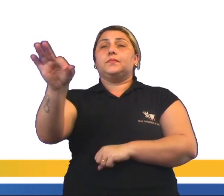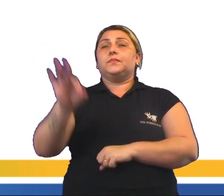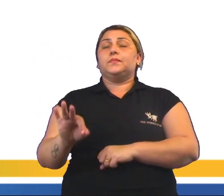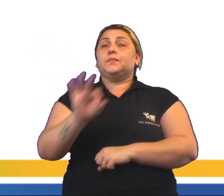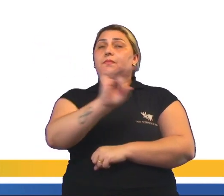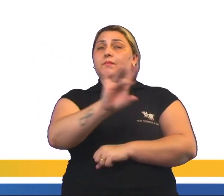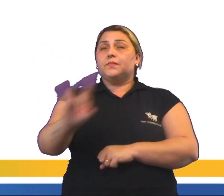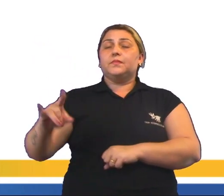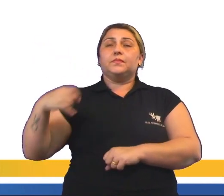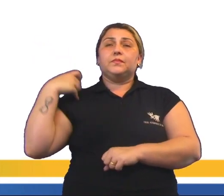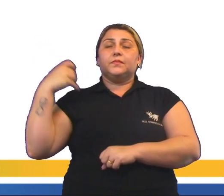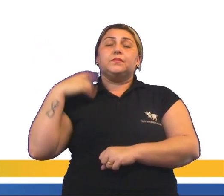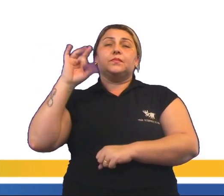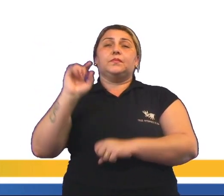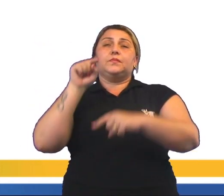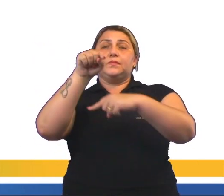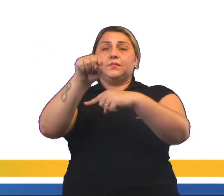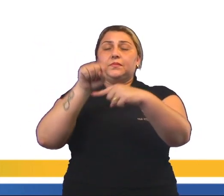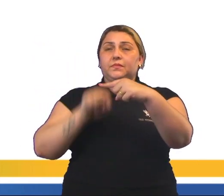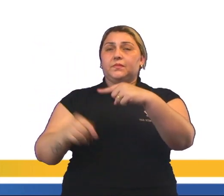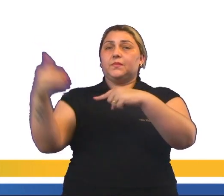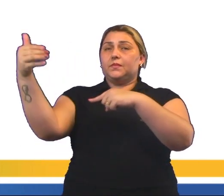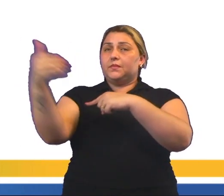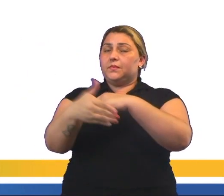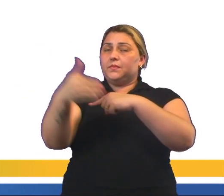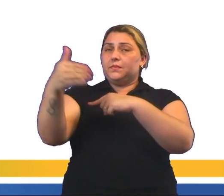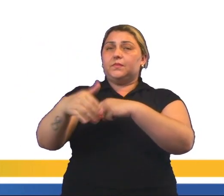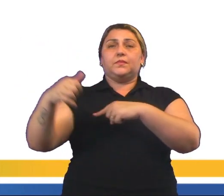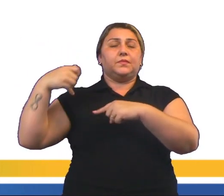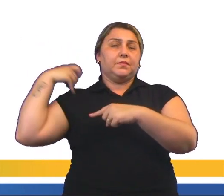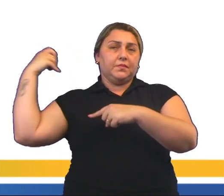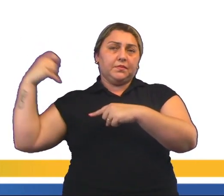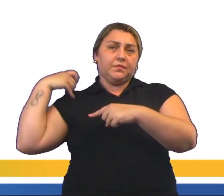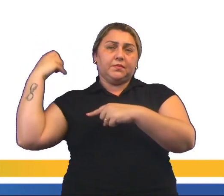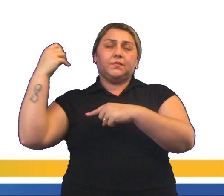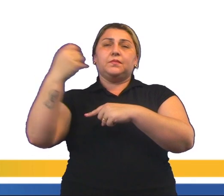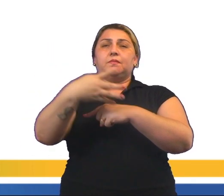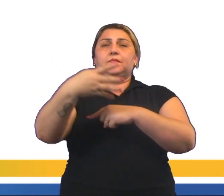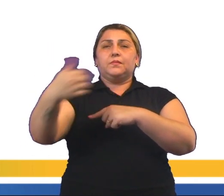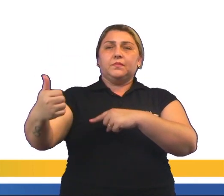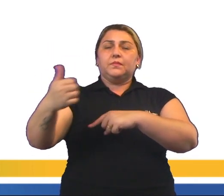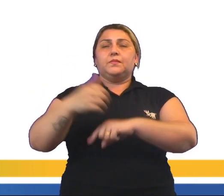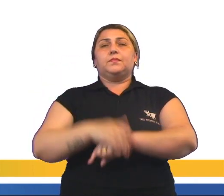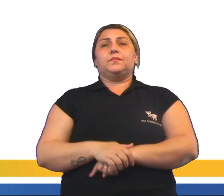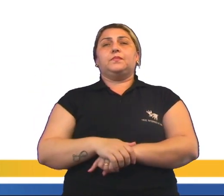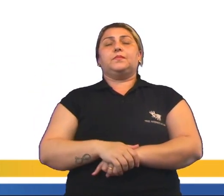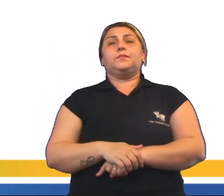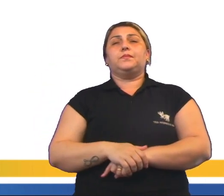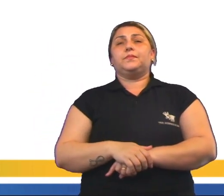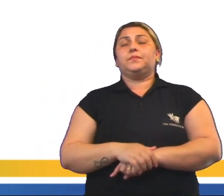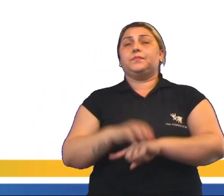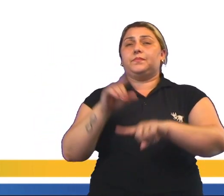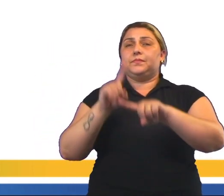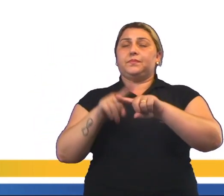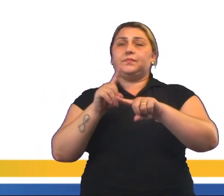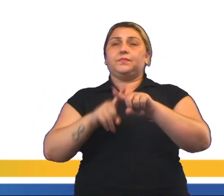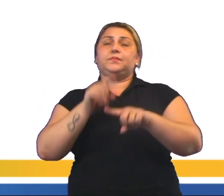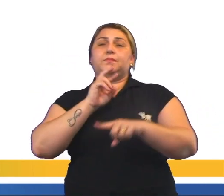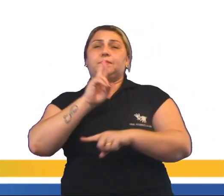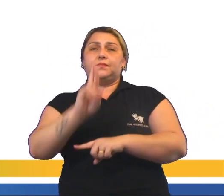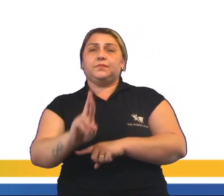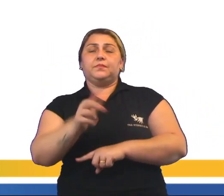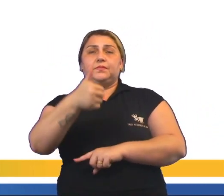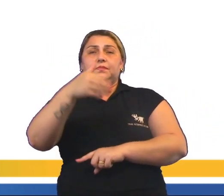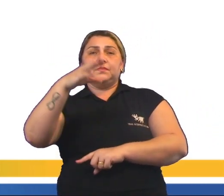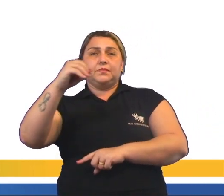idade, basta dividirmos a frequência da idade por 41 e multiplicamos o resultado